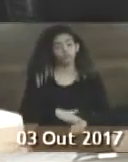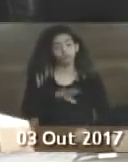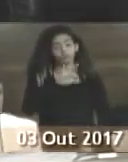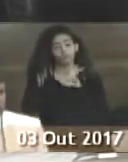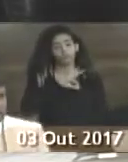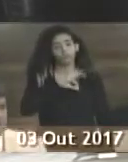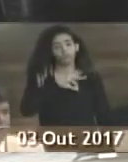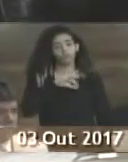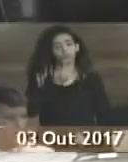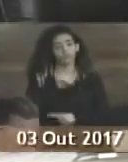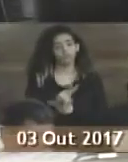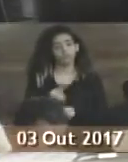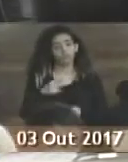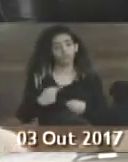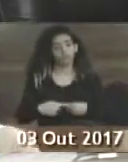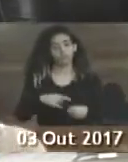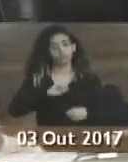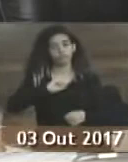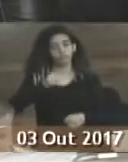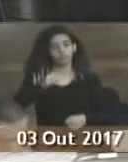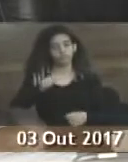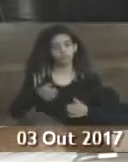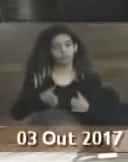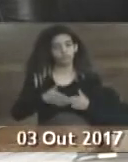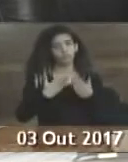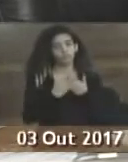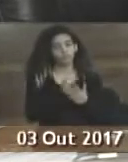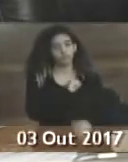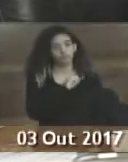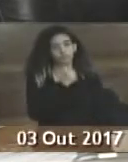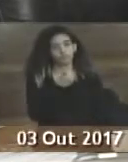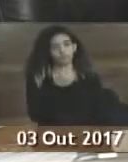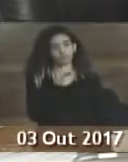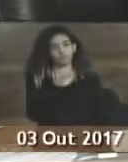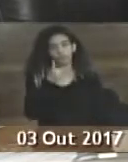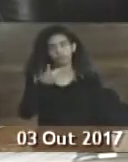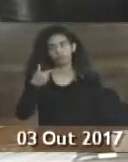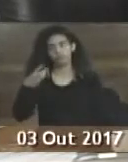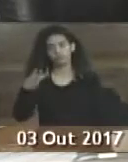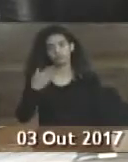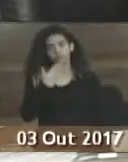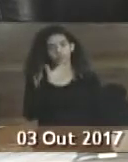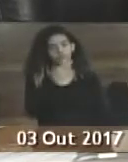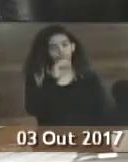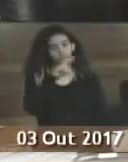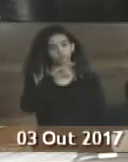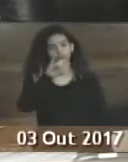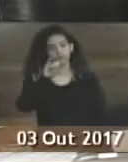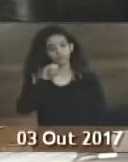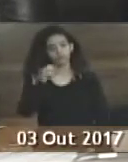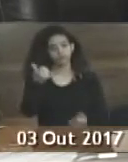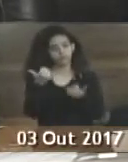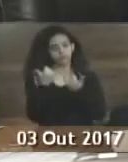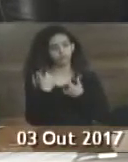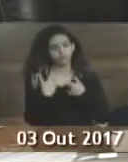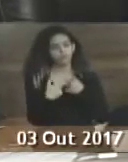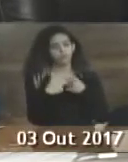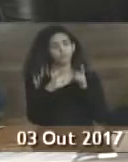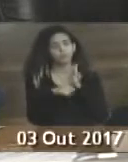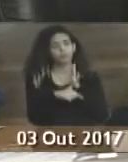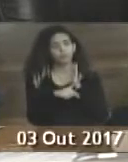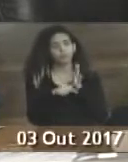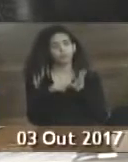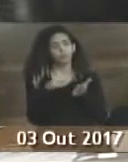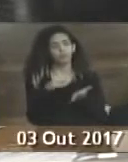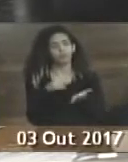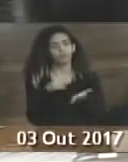Vinéia, no bairro de Apuíba. Requerimento 1123/17, solicitando aos Correios que preste esclarecimentos referentes à falta de entrega